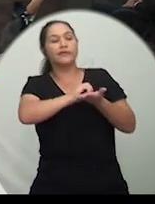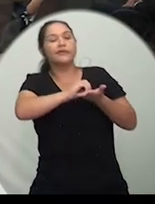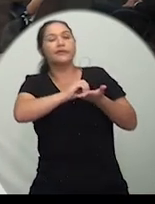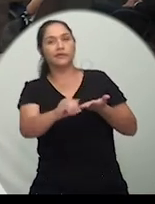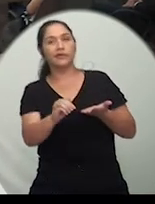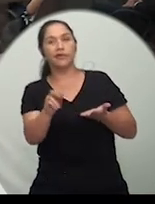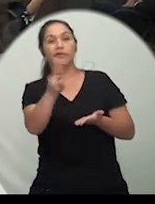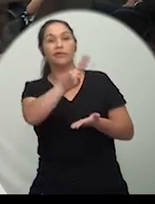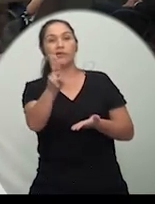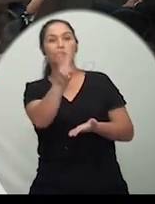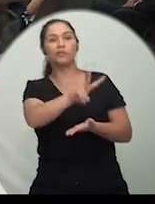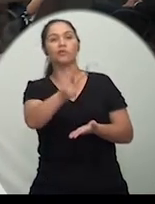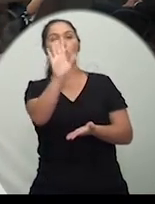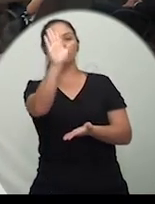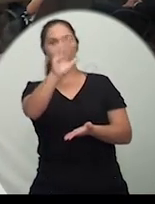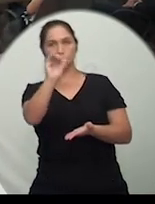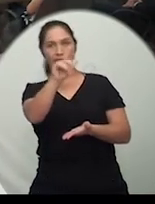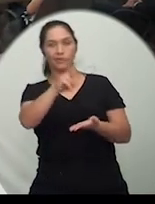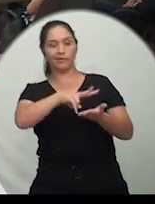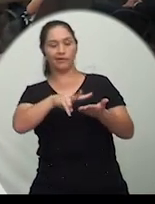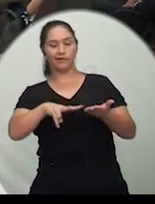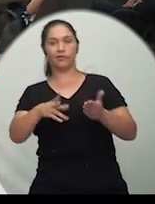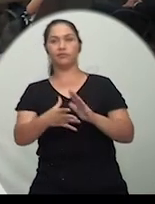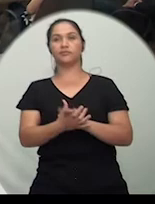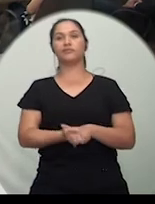dos vereadores.